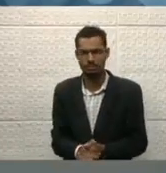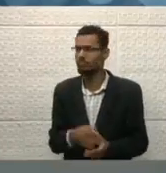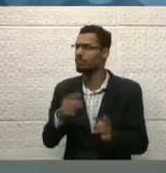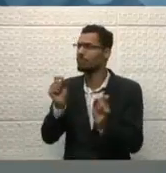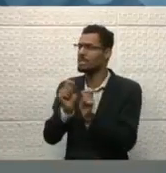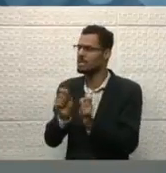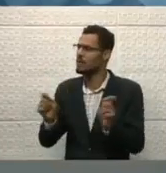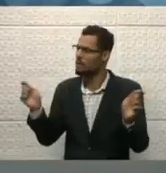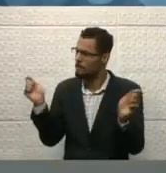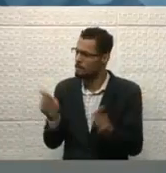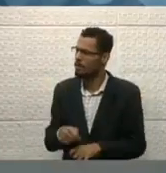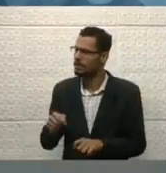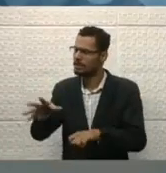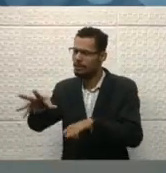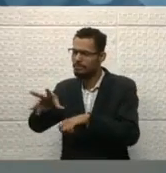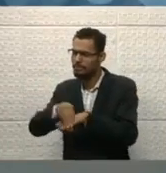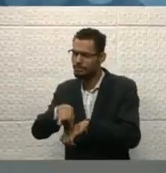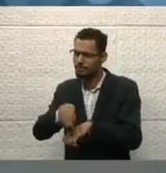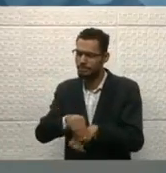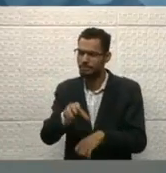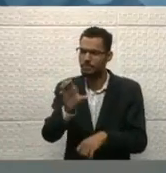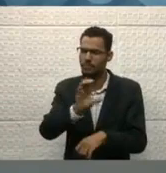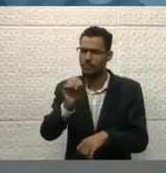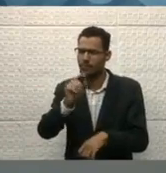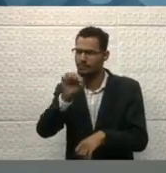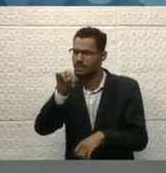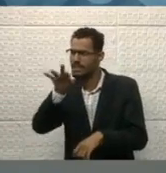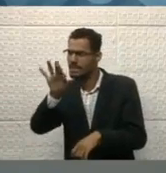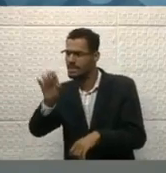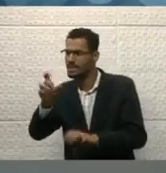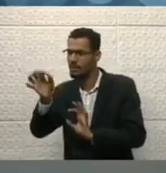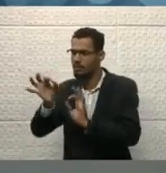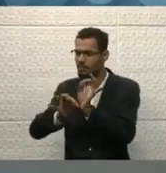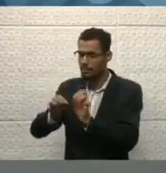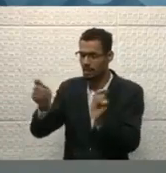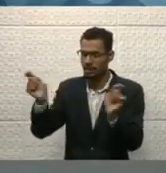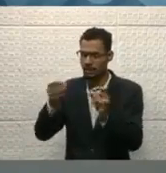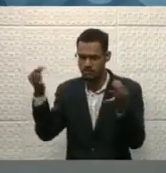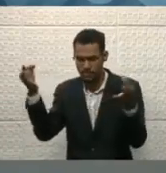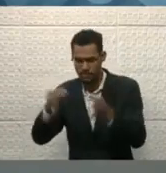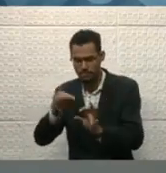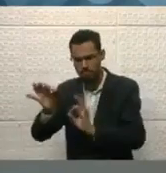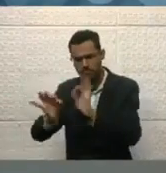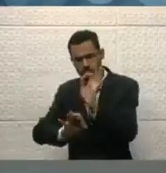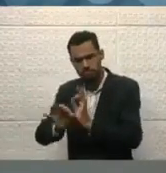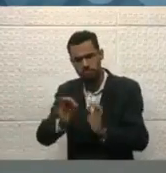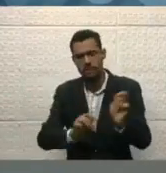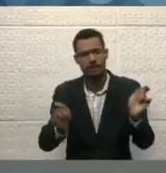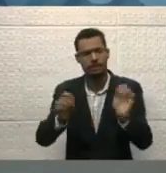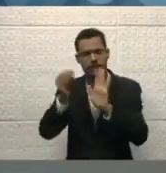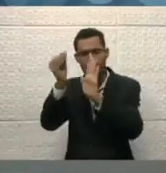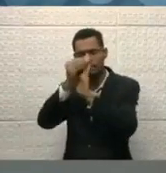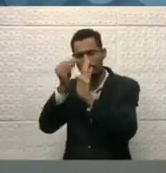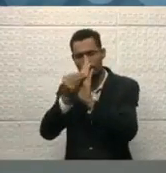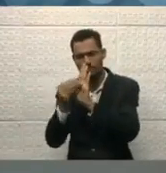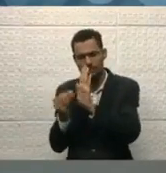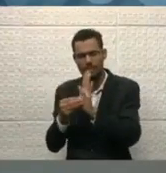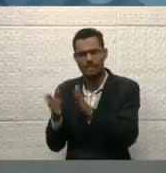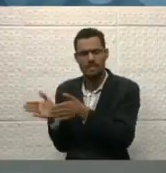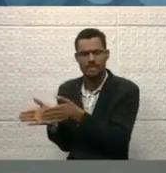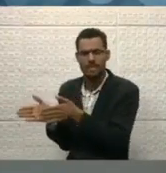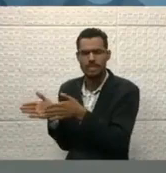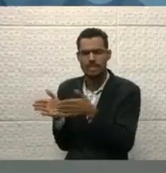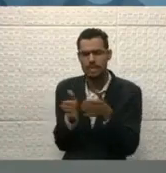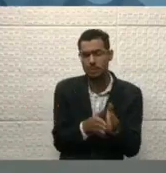posso apenas extrair os coeficientes, organizá-los de forma adequada, colocando uma certa